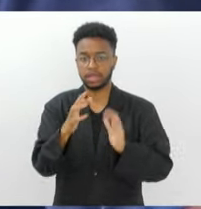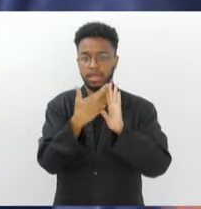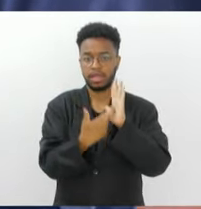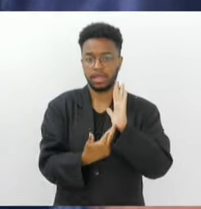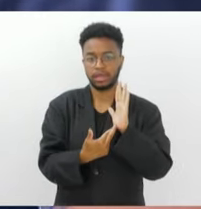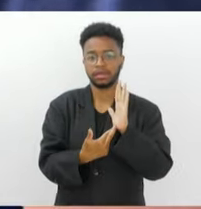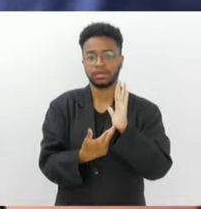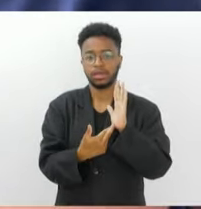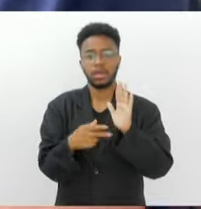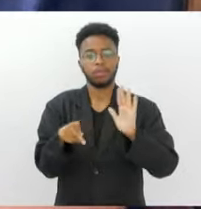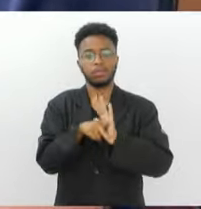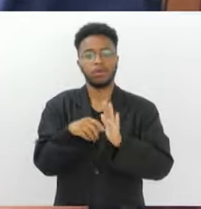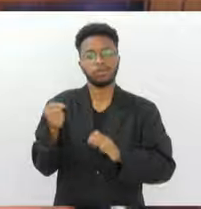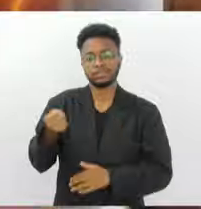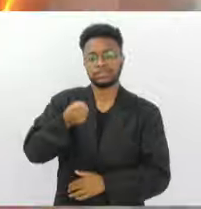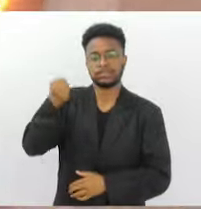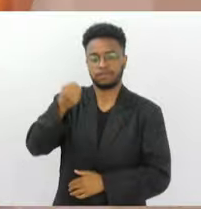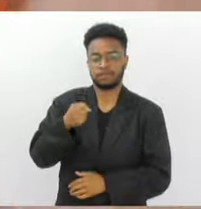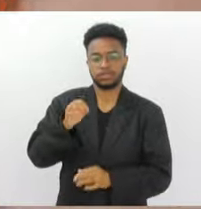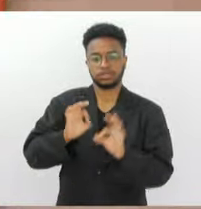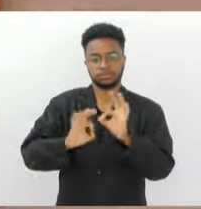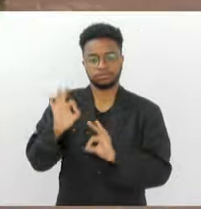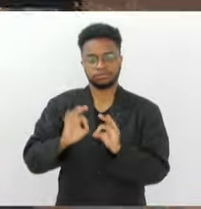da produção de cerveja.